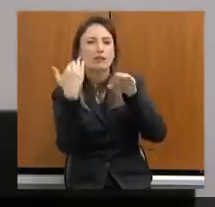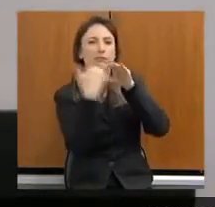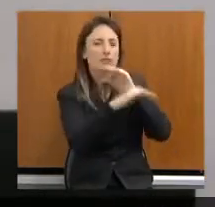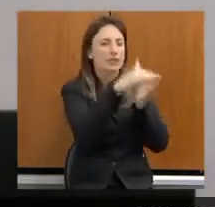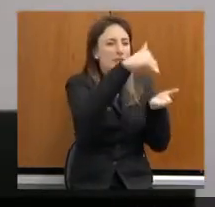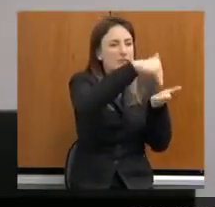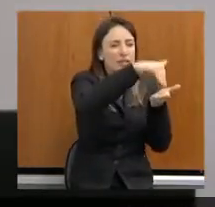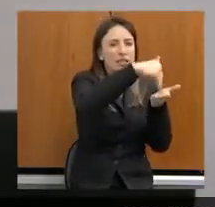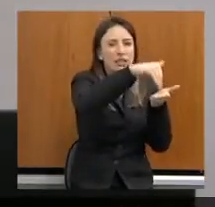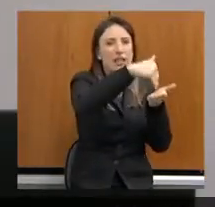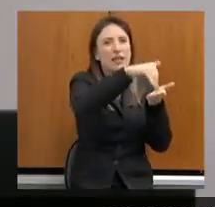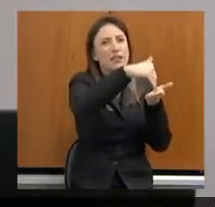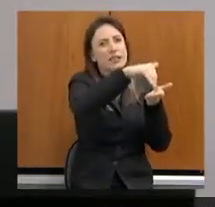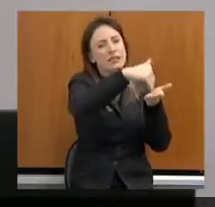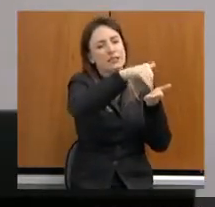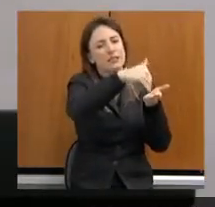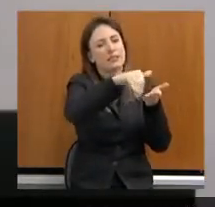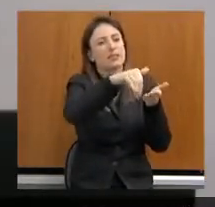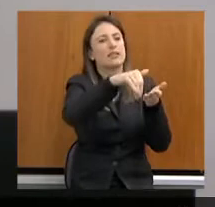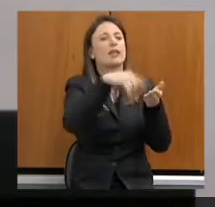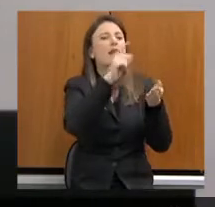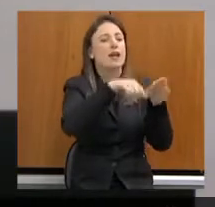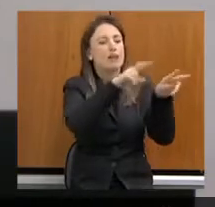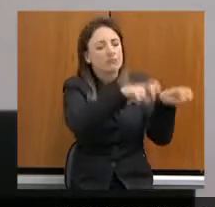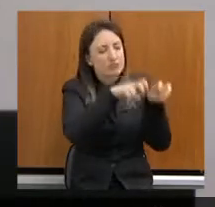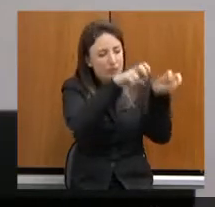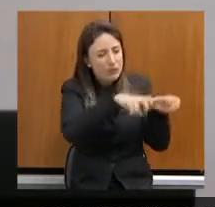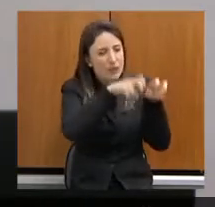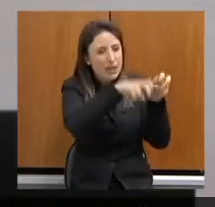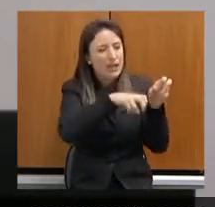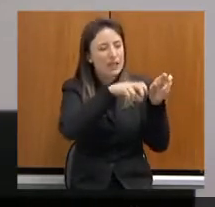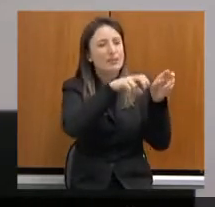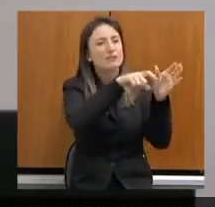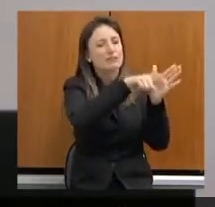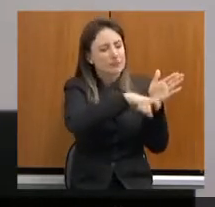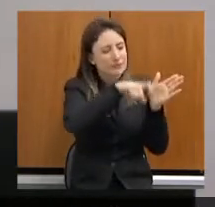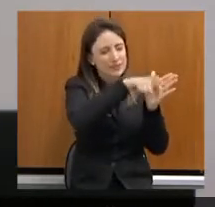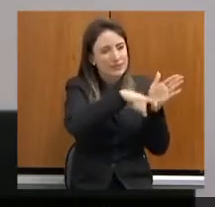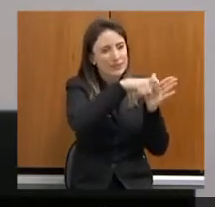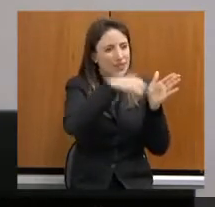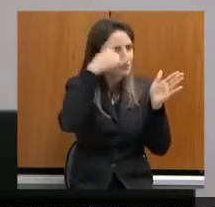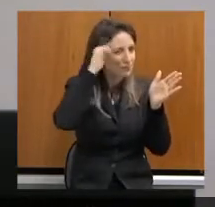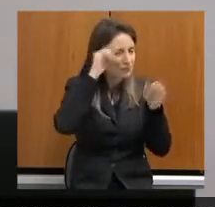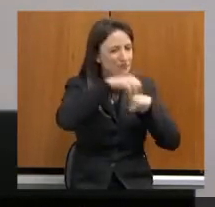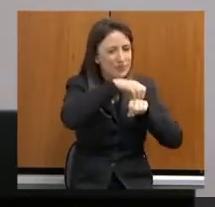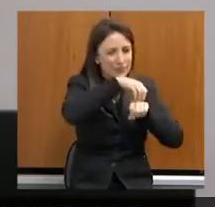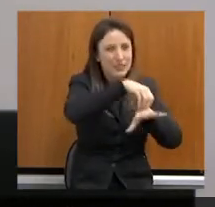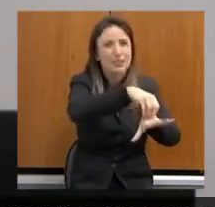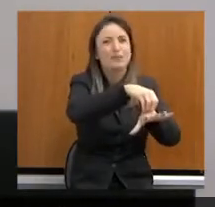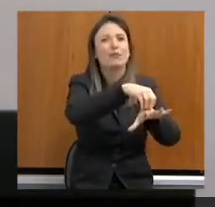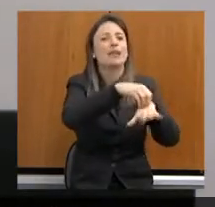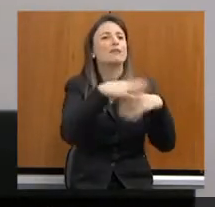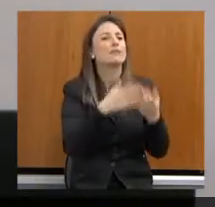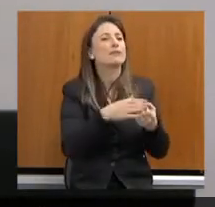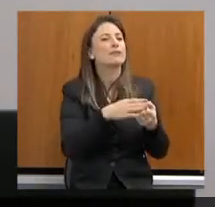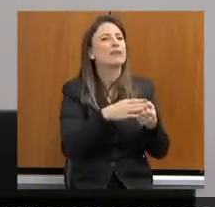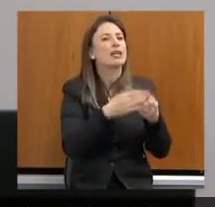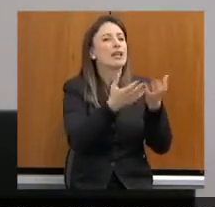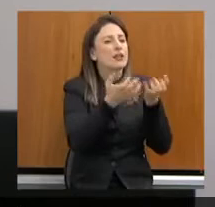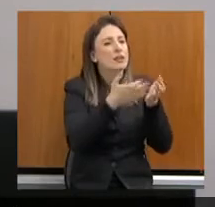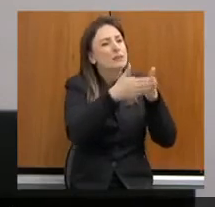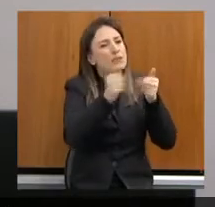secretaria de estado da agricultura pecuária e Abastecimento pedido de informações de forma enviar